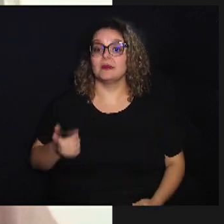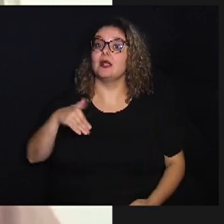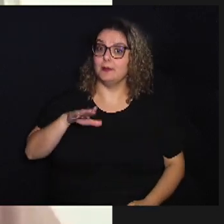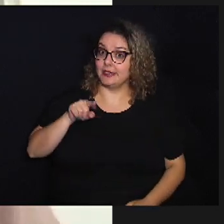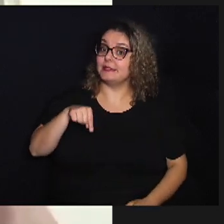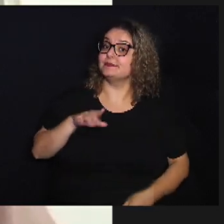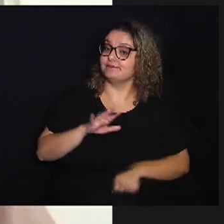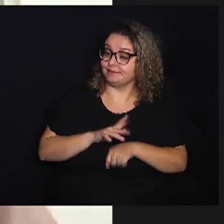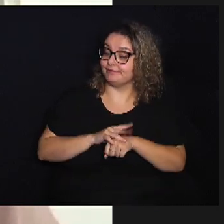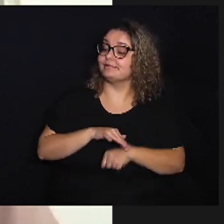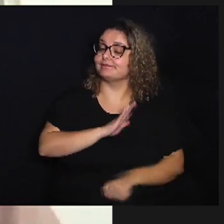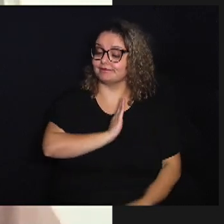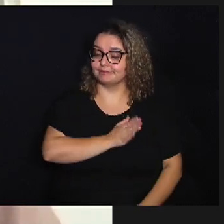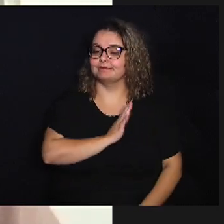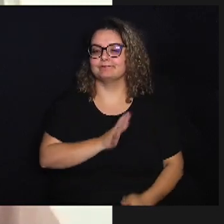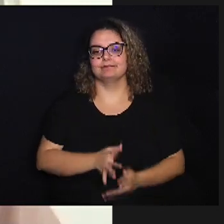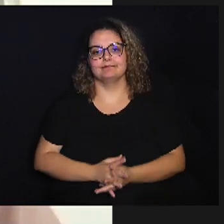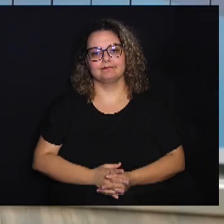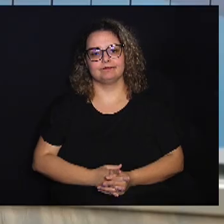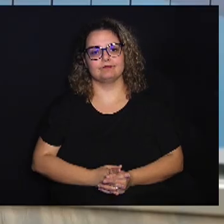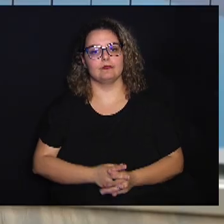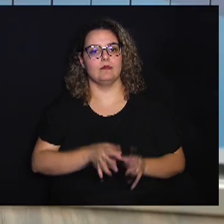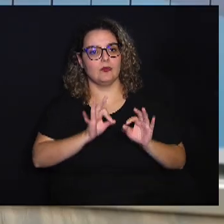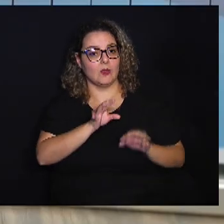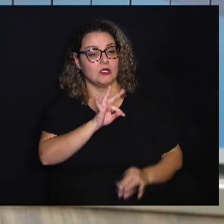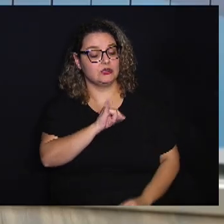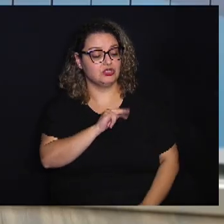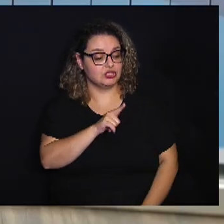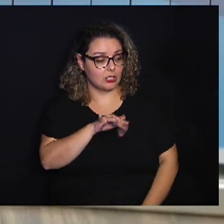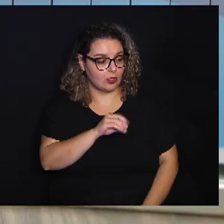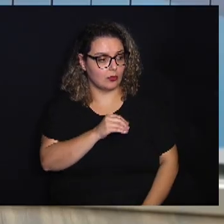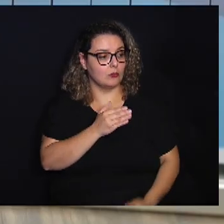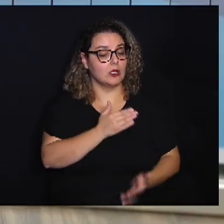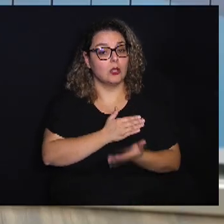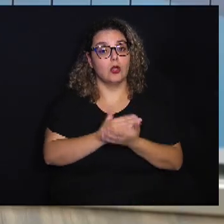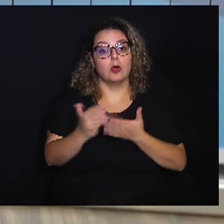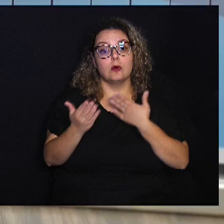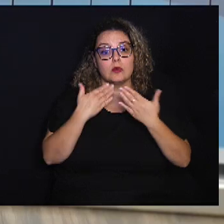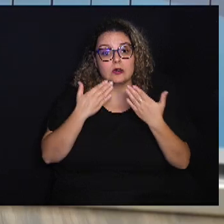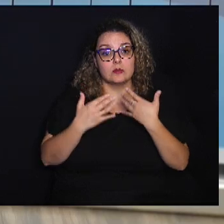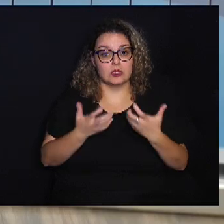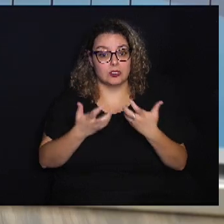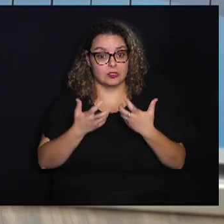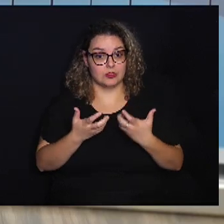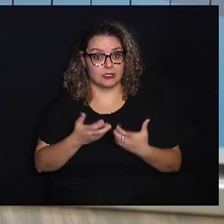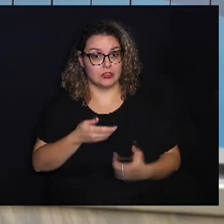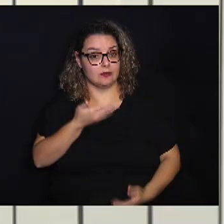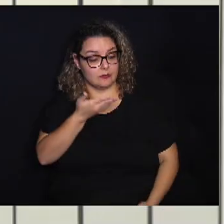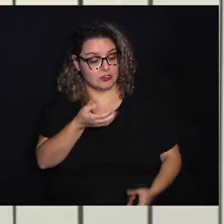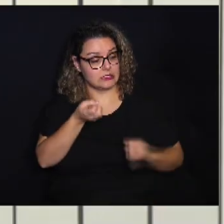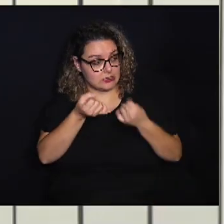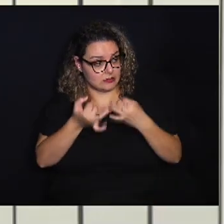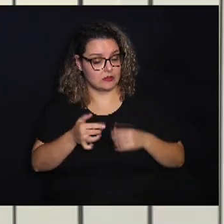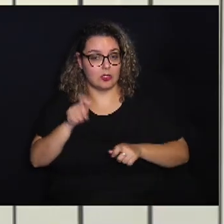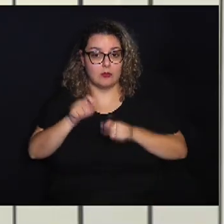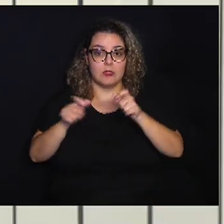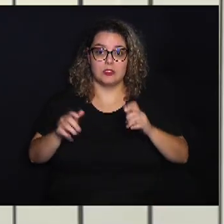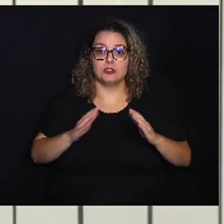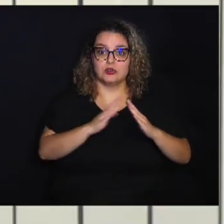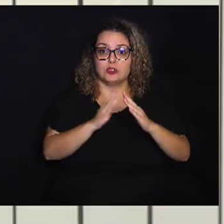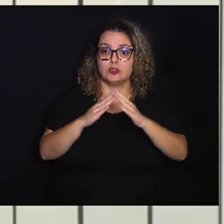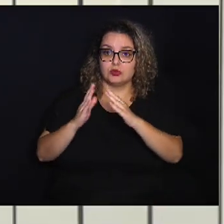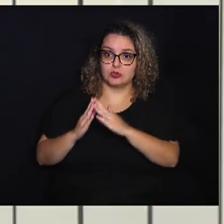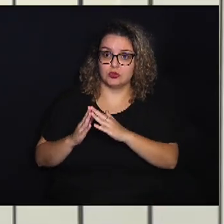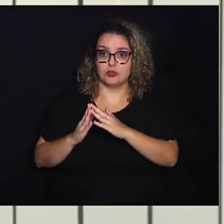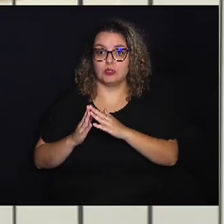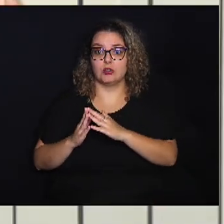doença cardíaca, né? Com certeza, Tiago. Para a gente começar o nosso bate-papo, eu gostaria que você explicasse para o pessoal de casa o